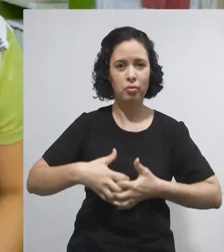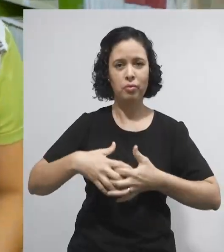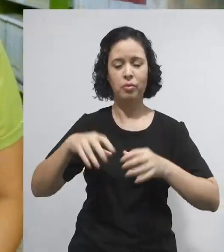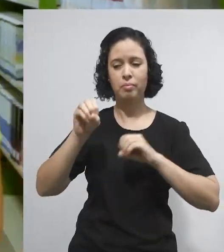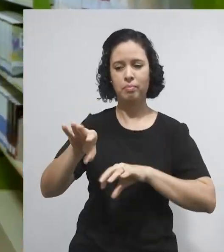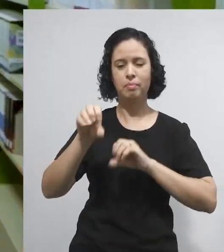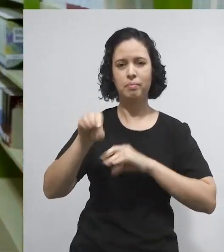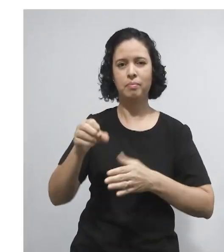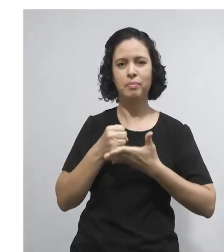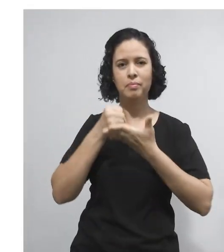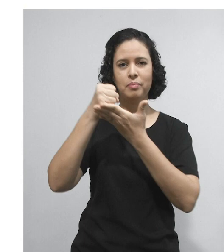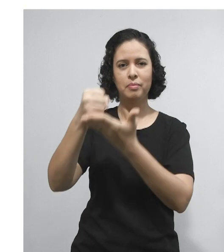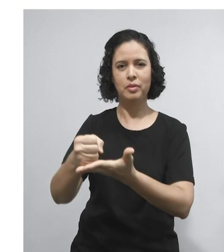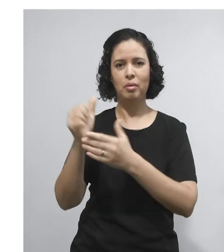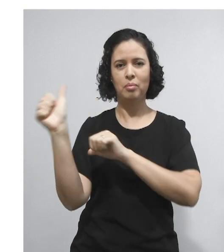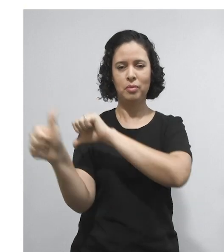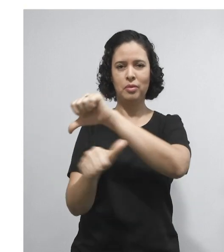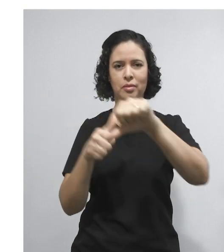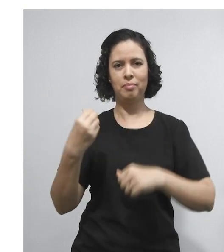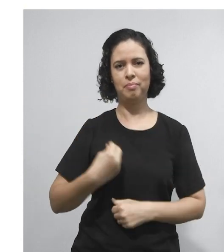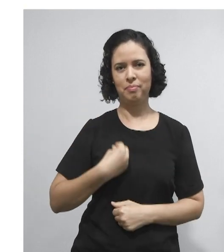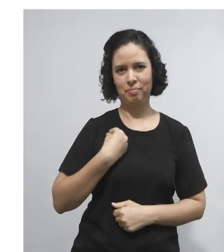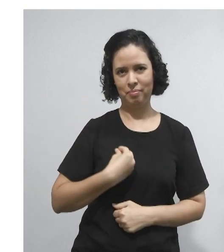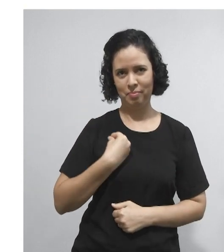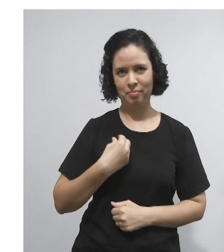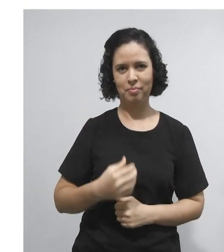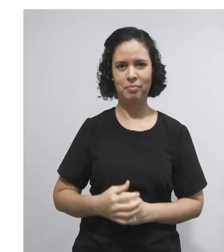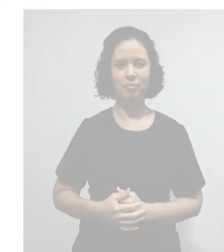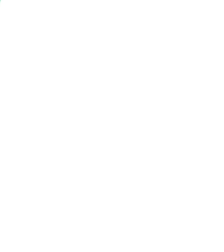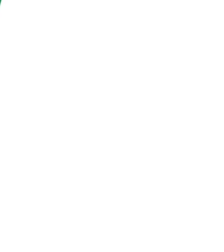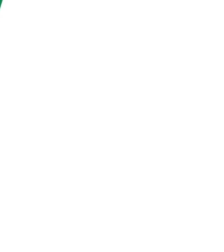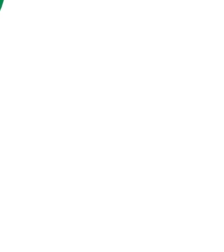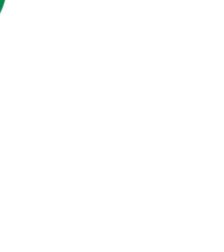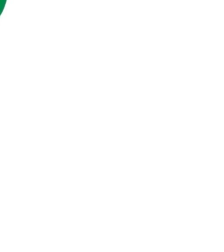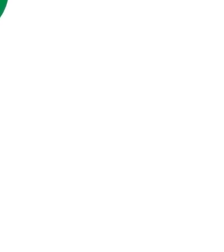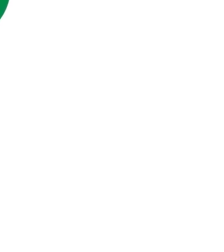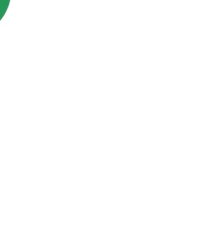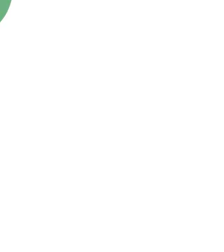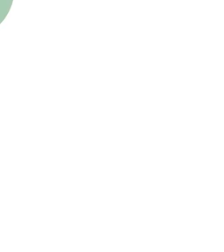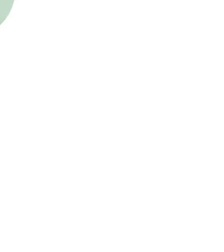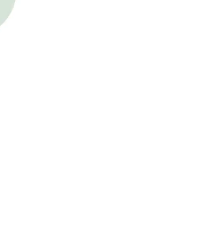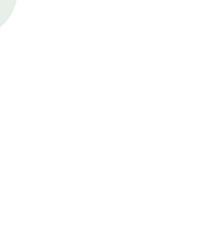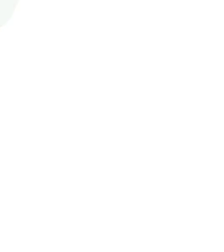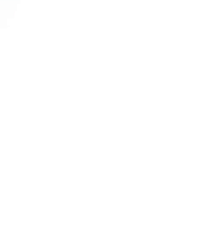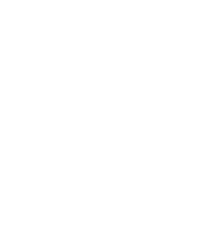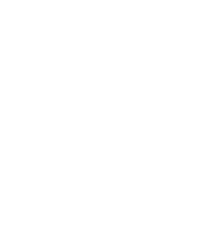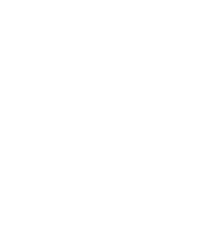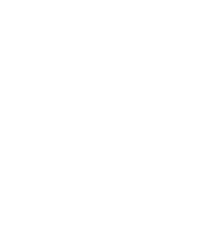IFRO, Educação à Distância, mudando realidades.